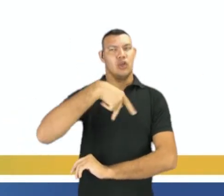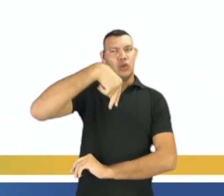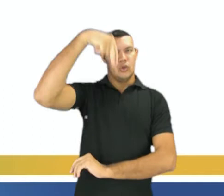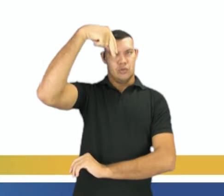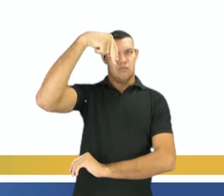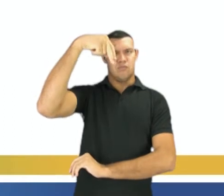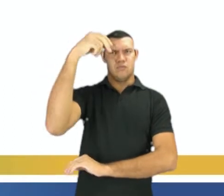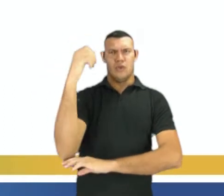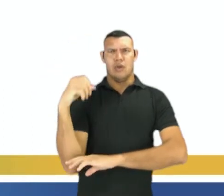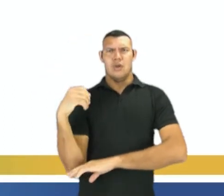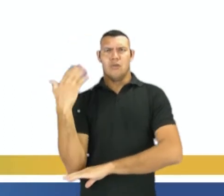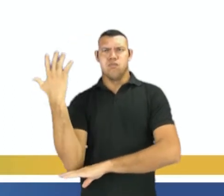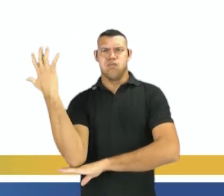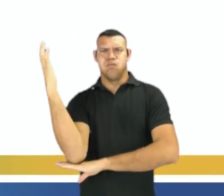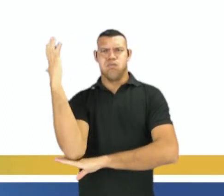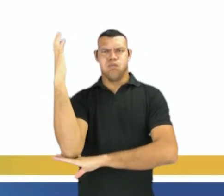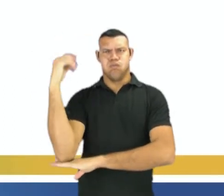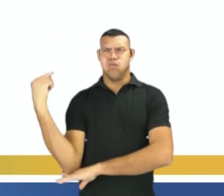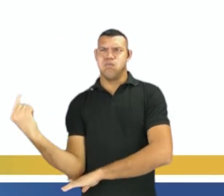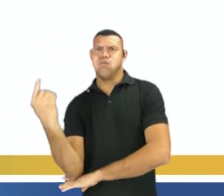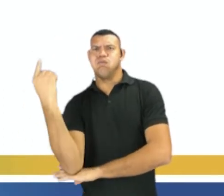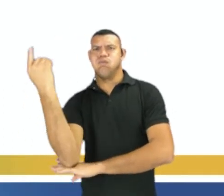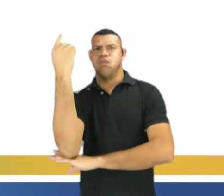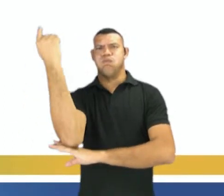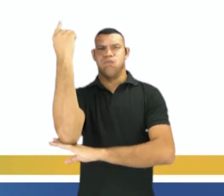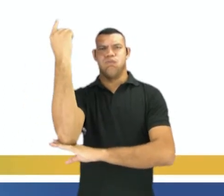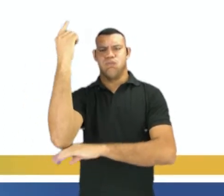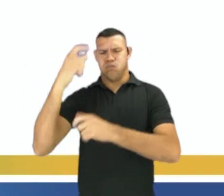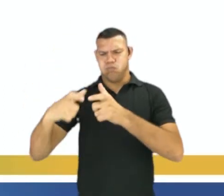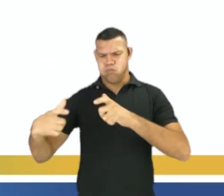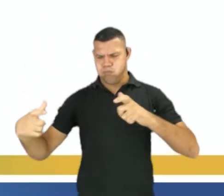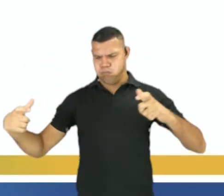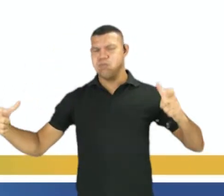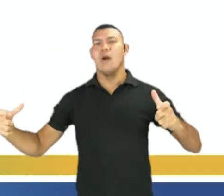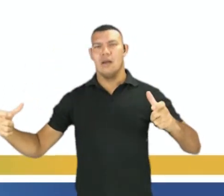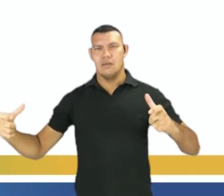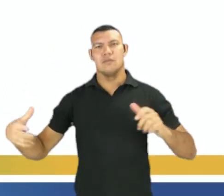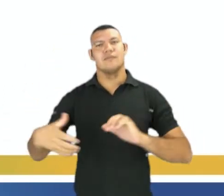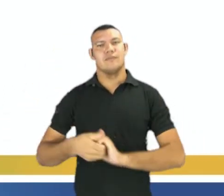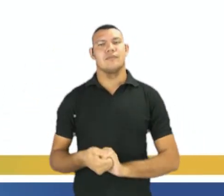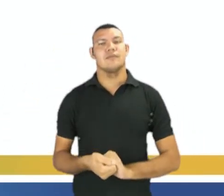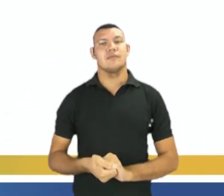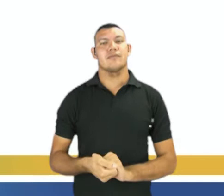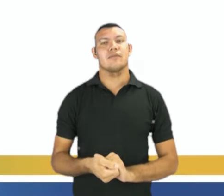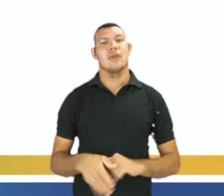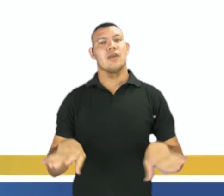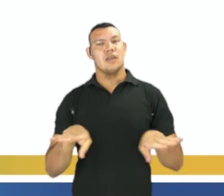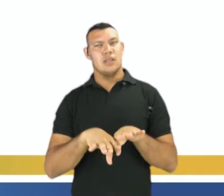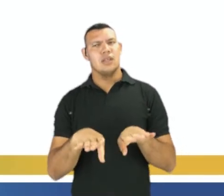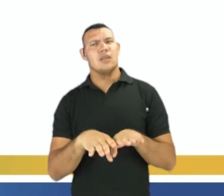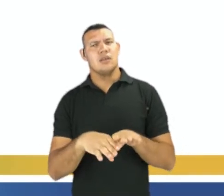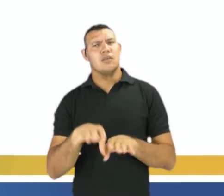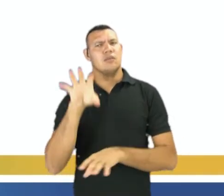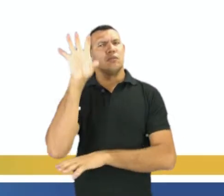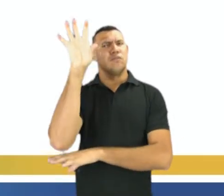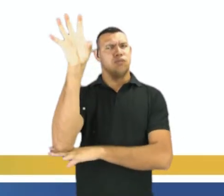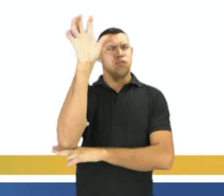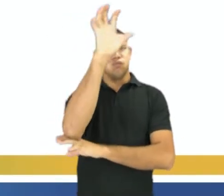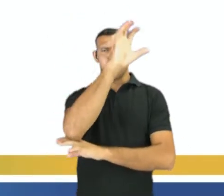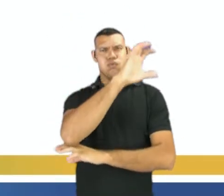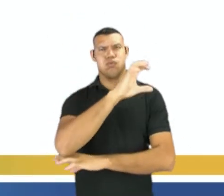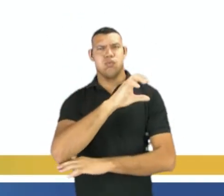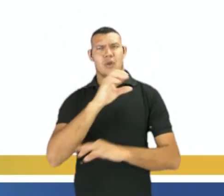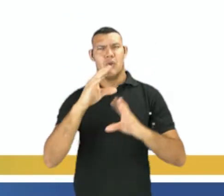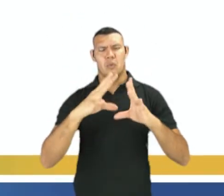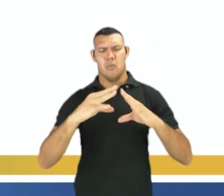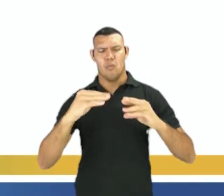grande porte, com mata de terra firme, igapó e várzea, né, são classificados nessas 3 fases. Além disso, é uma região que tende a ser úmida e